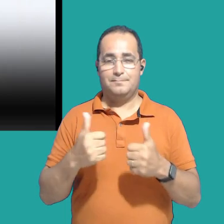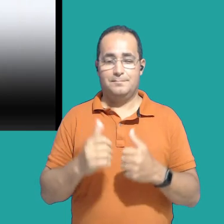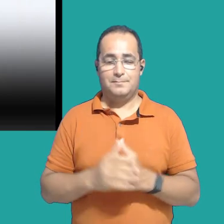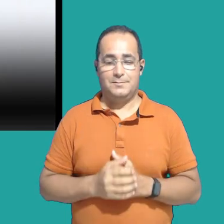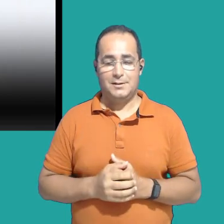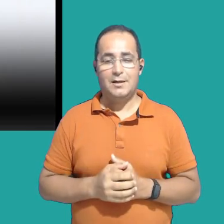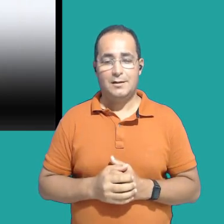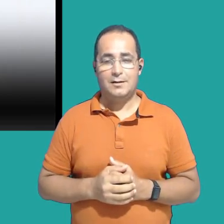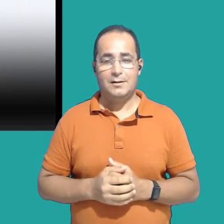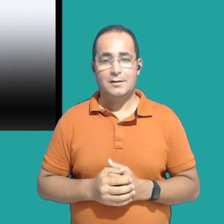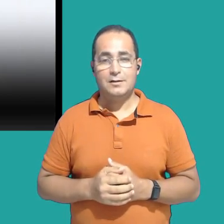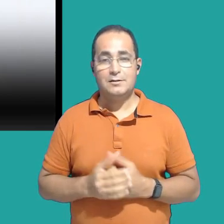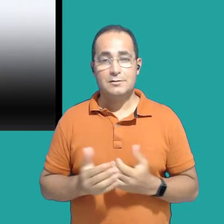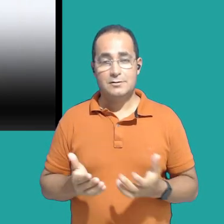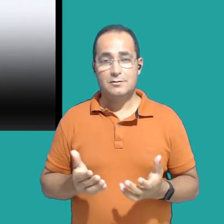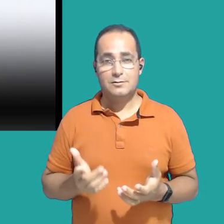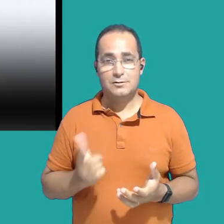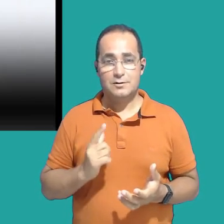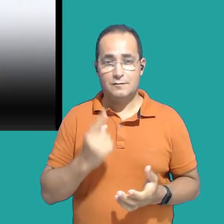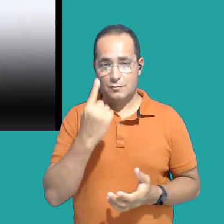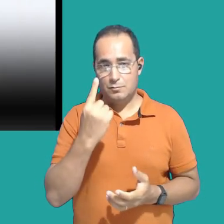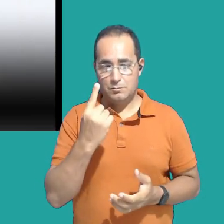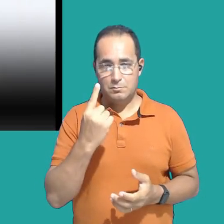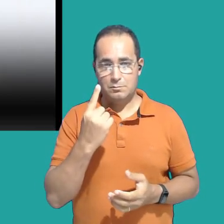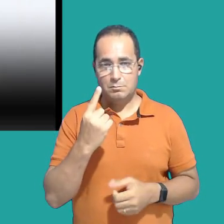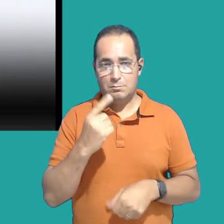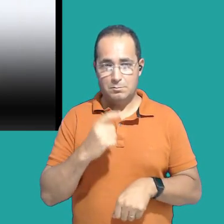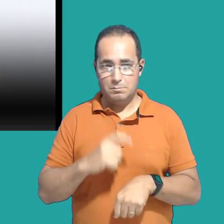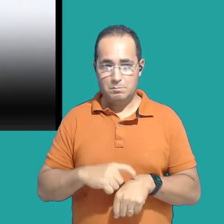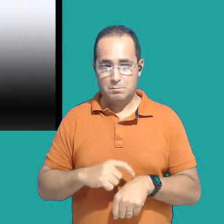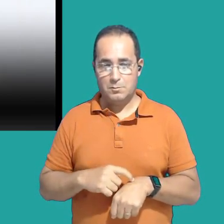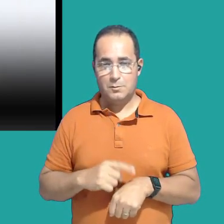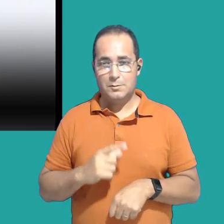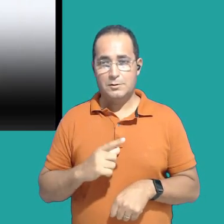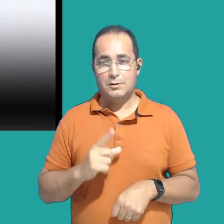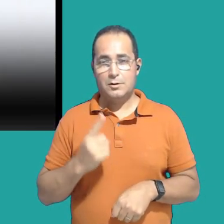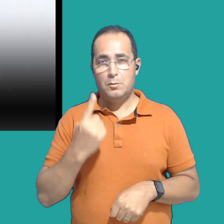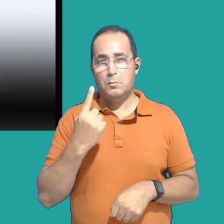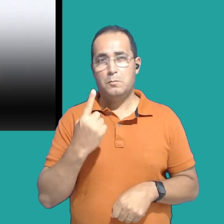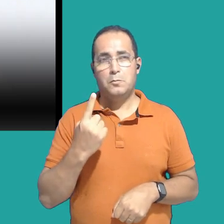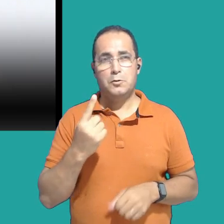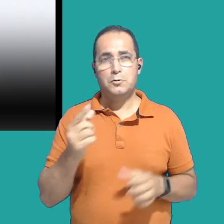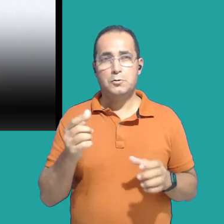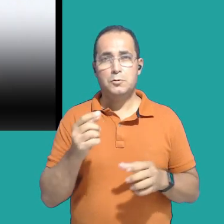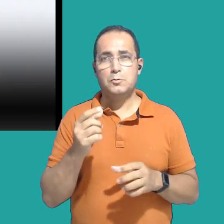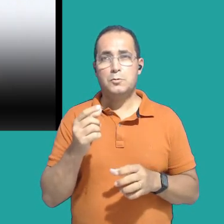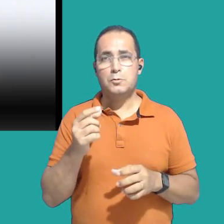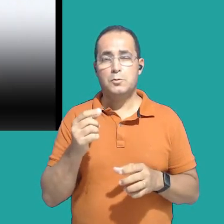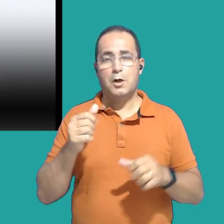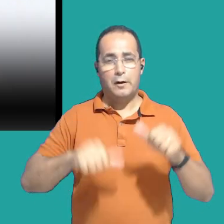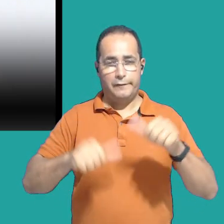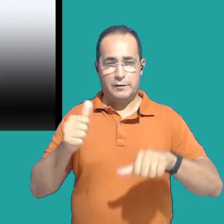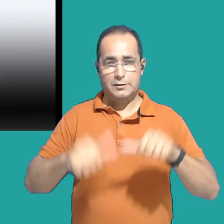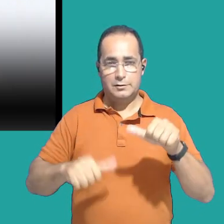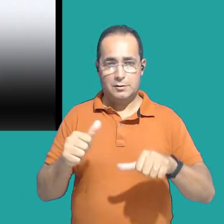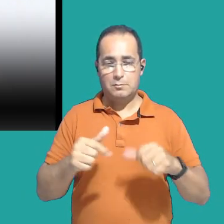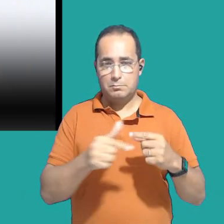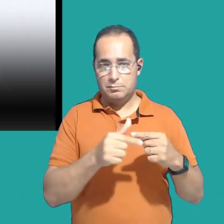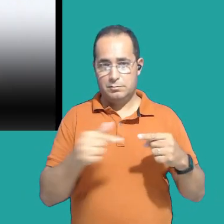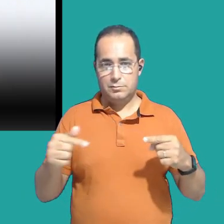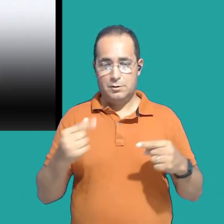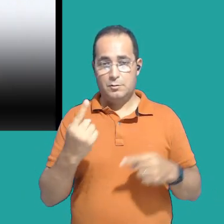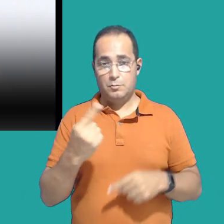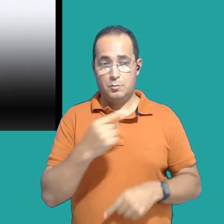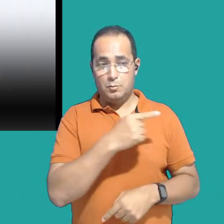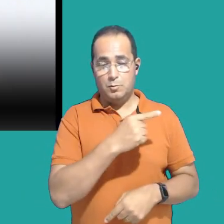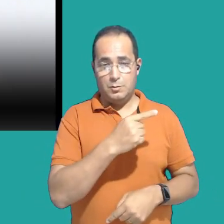Voltou. Tá. Então, teve uma situação em que, acho que foi num período assim de avaliação, uma